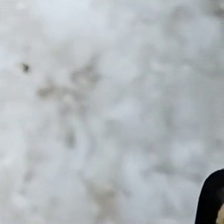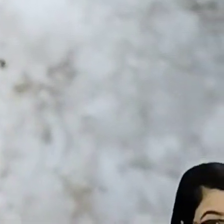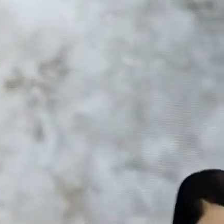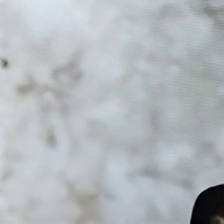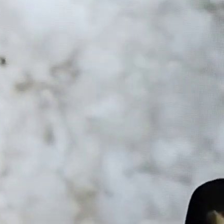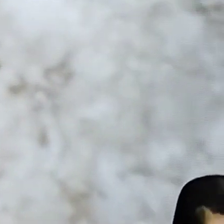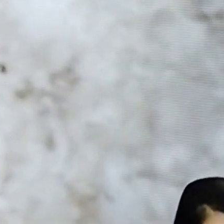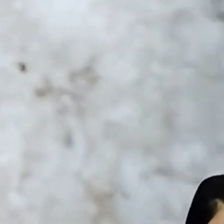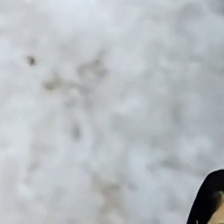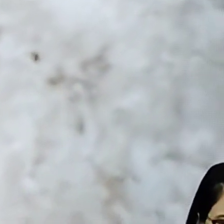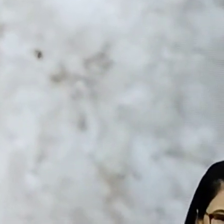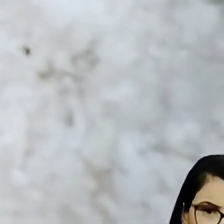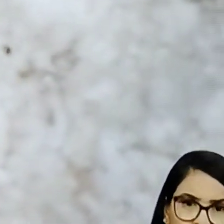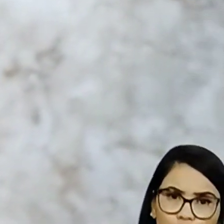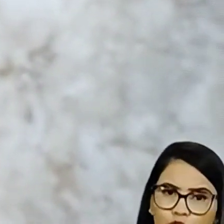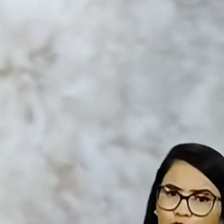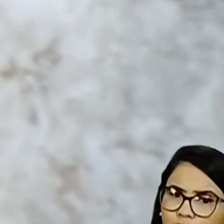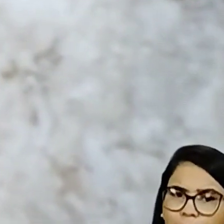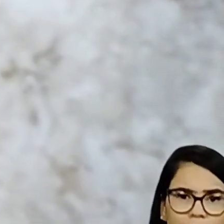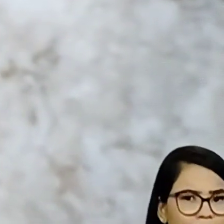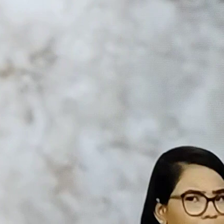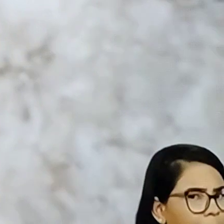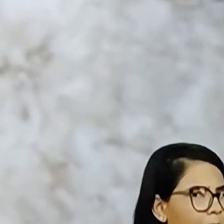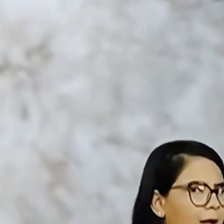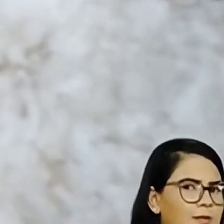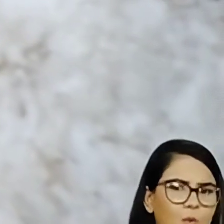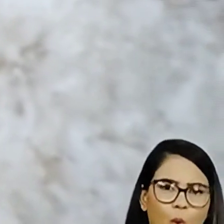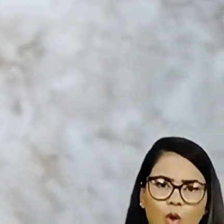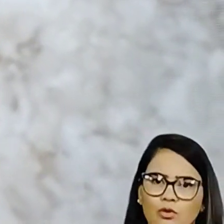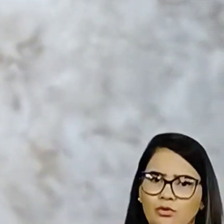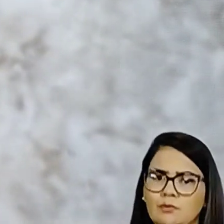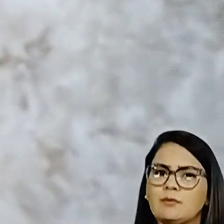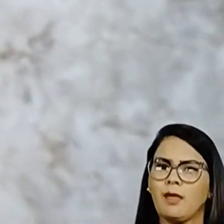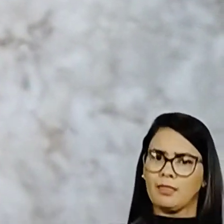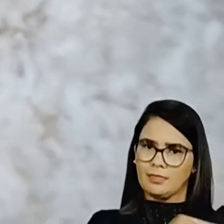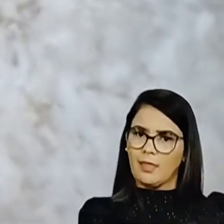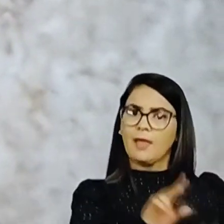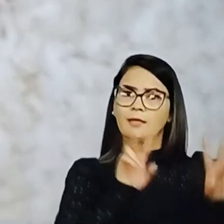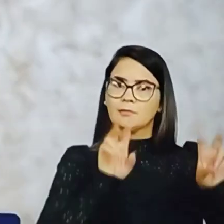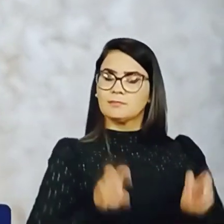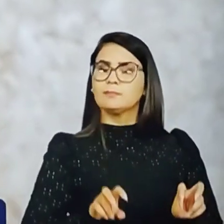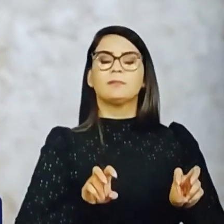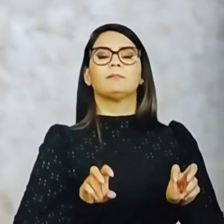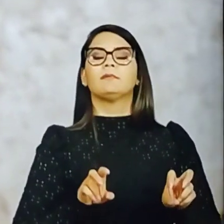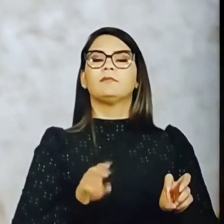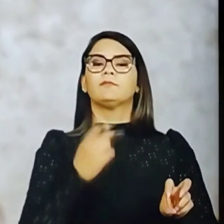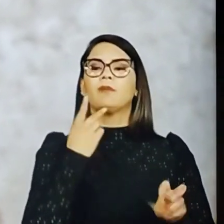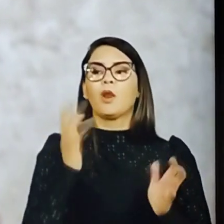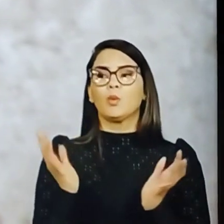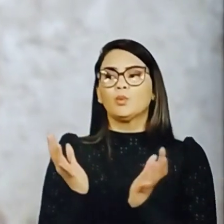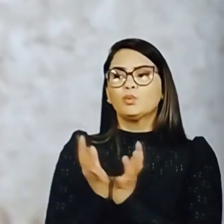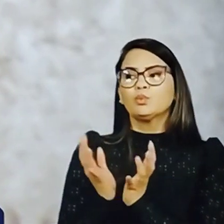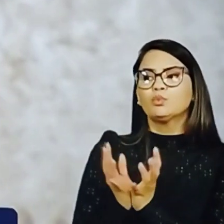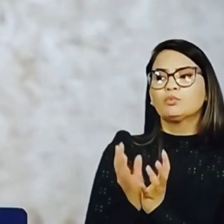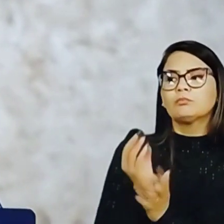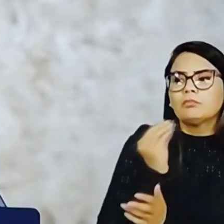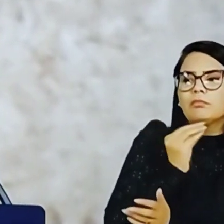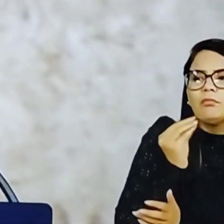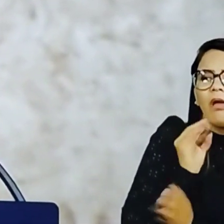zelar pela observância dos direitos fundamentais previstos na Constituição, sobretudo quando se trate de um grupo